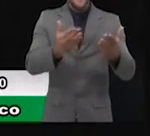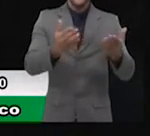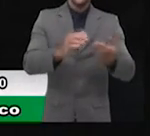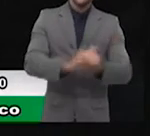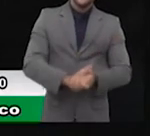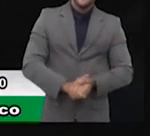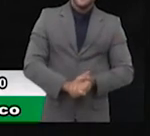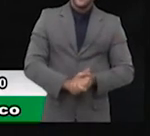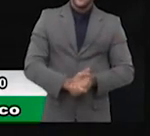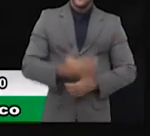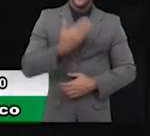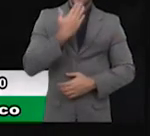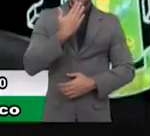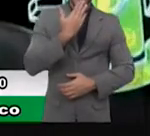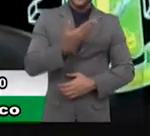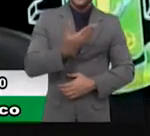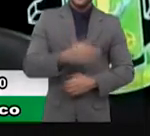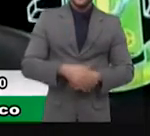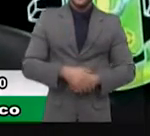Não pedi voto para ninguém.